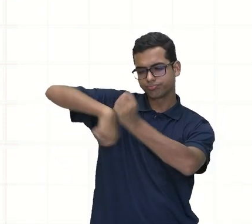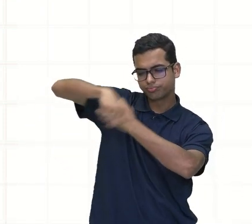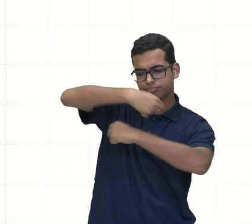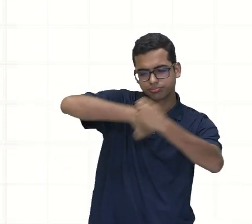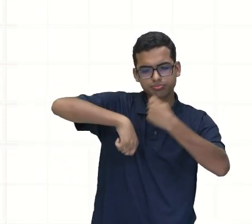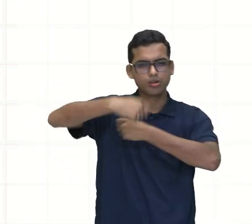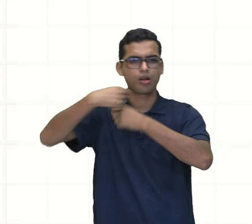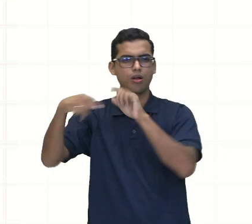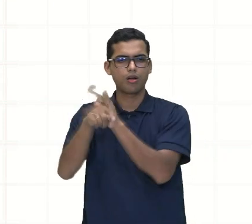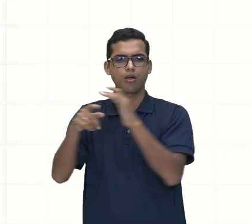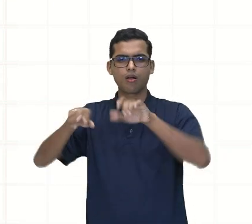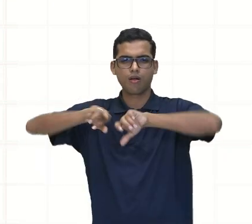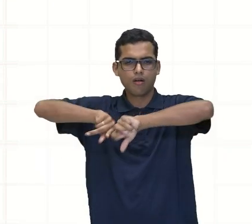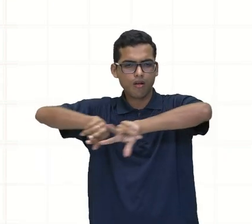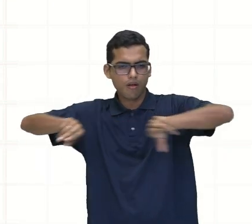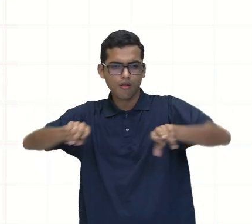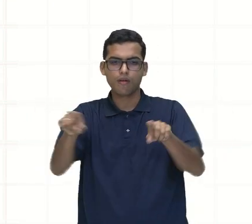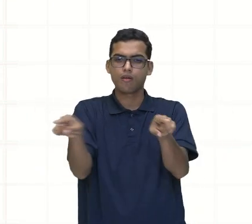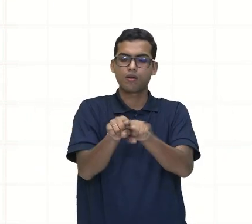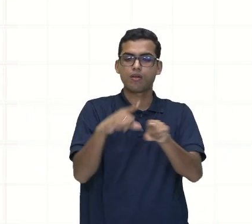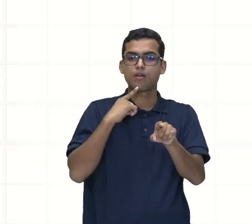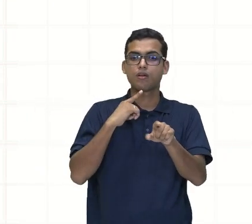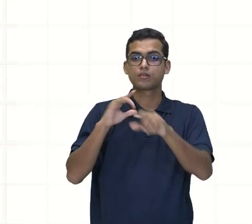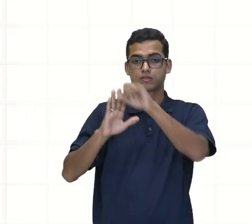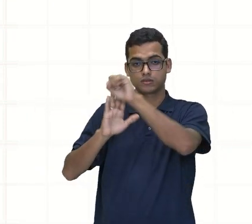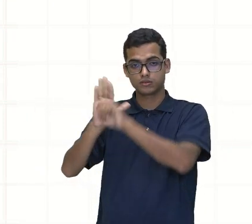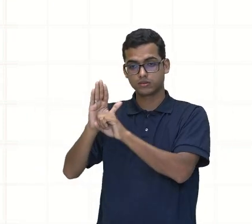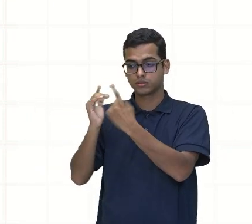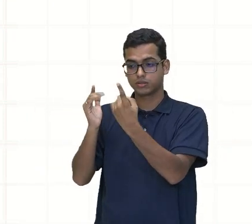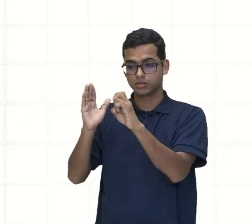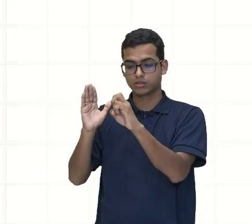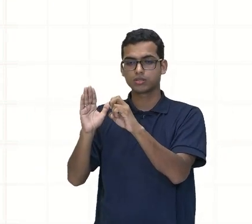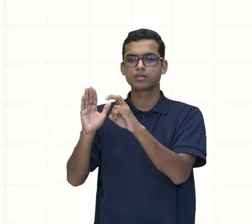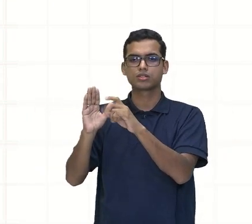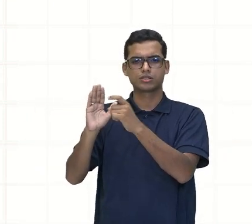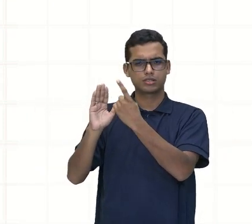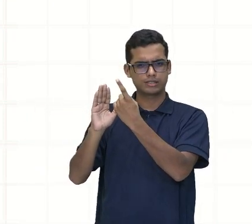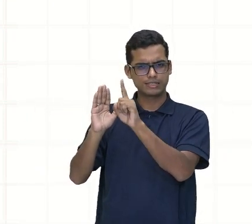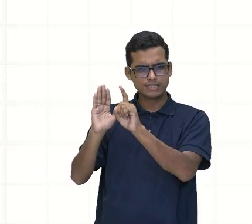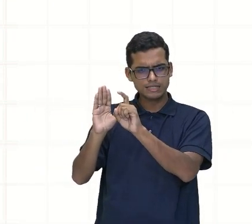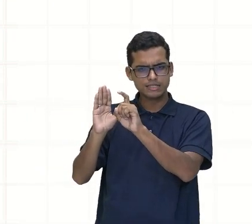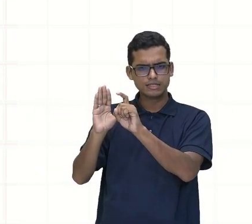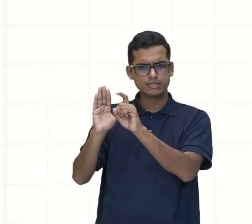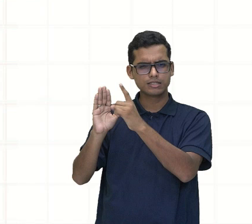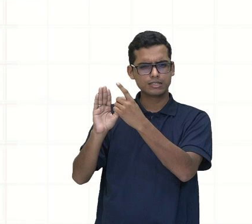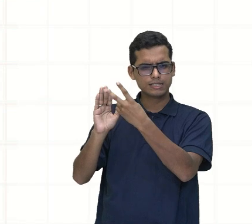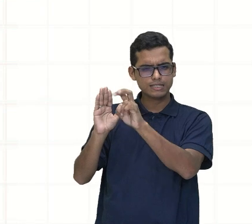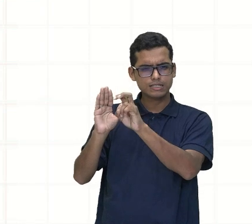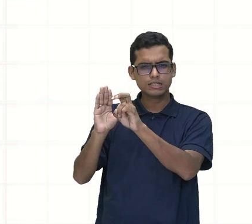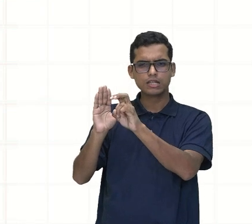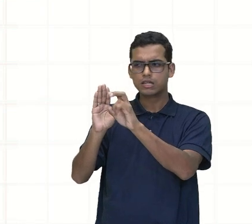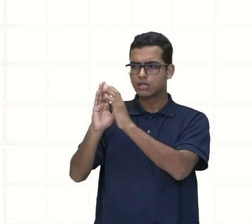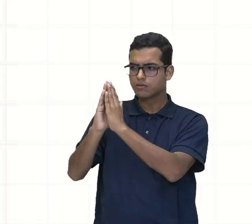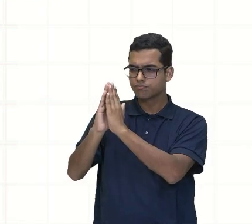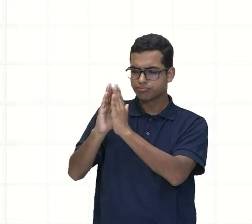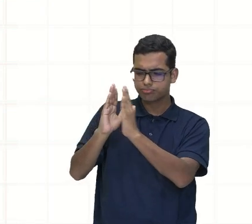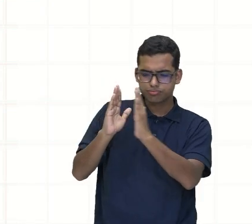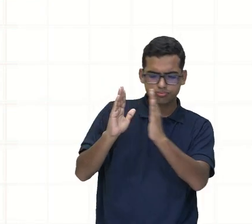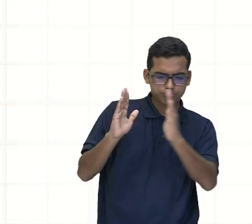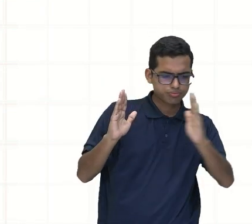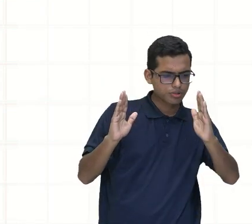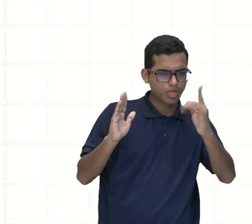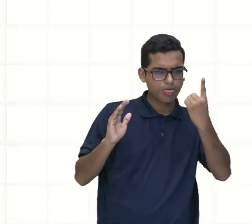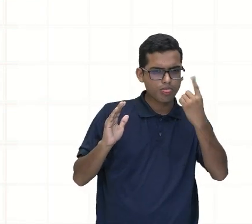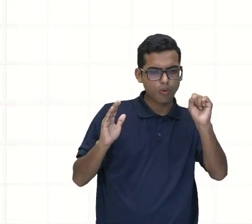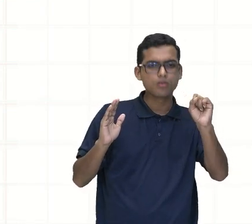vai do século XV até o século XVIII. Nesse período do mercantilismo, nós temos a descoberta de novas terras, nós